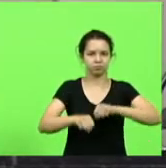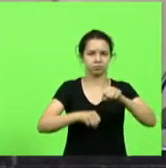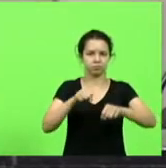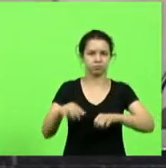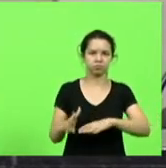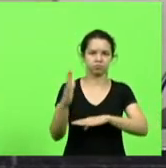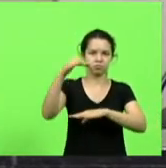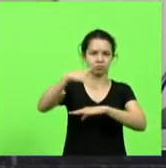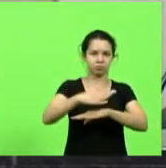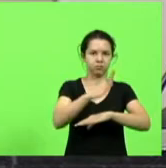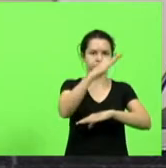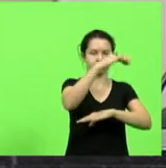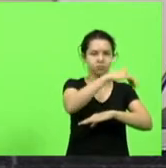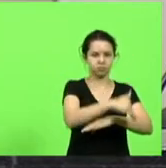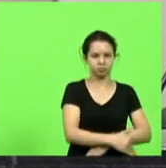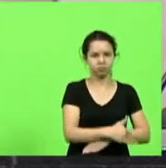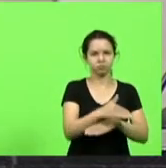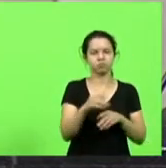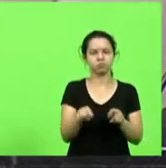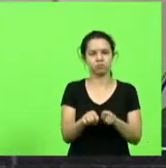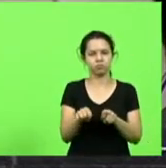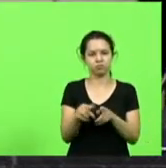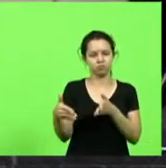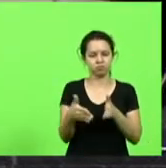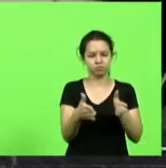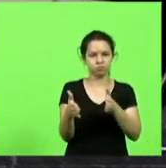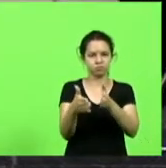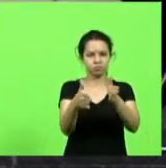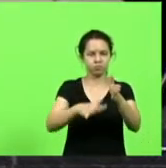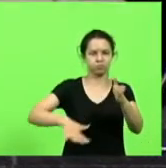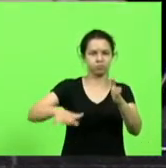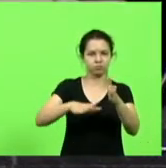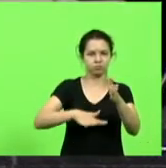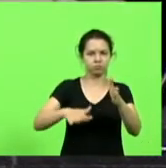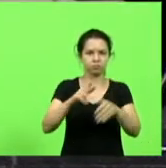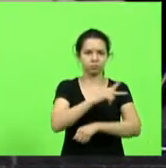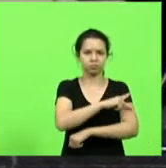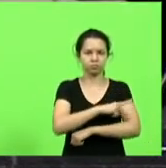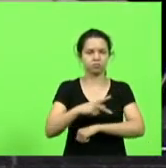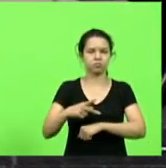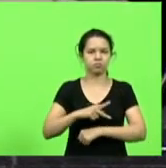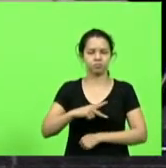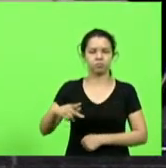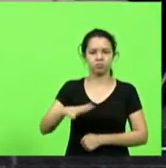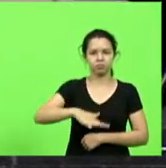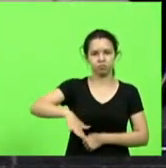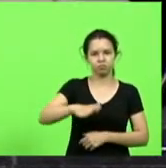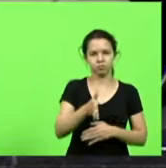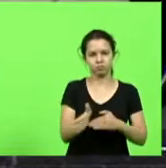Santa Catarina e em trilhas, localizadas em áreas públicas e seu entorno.